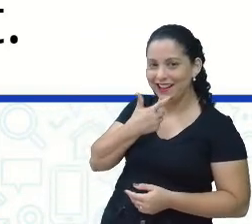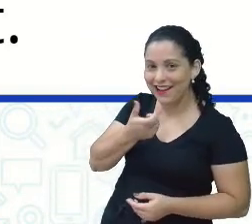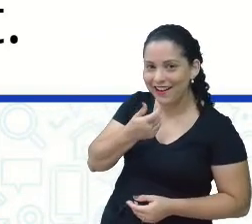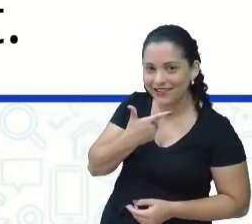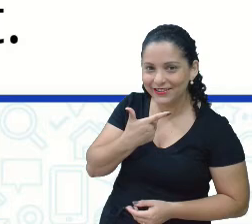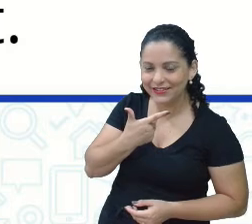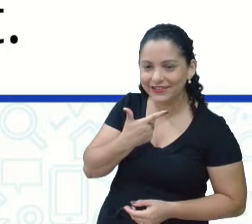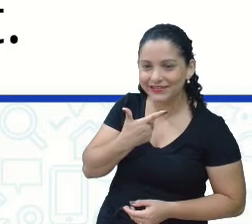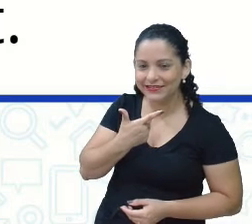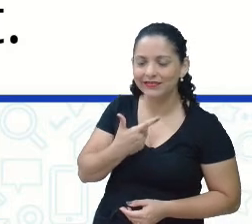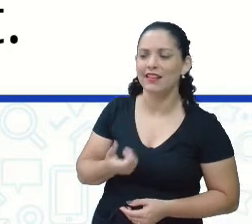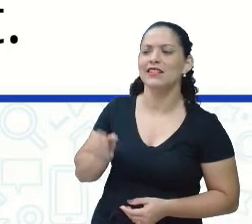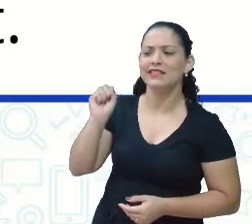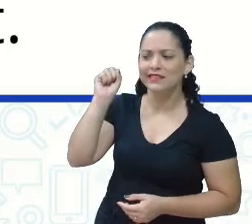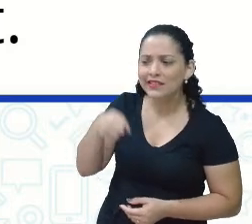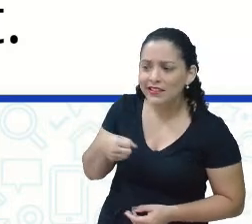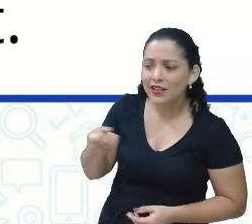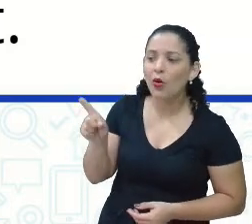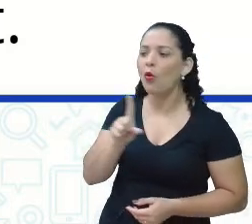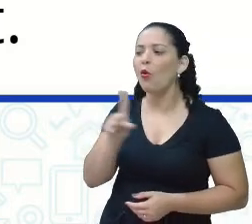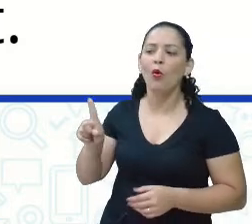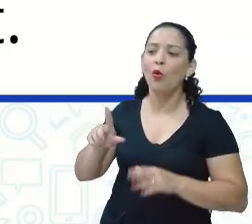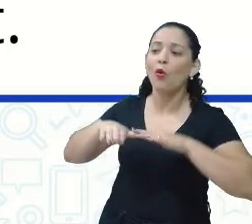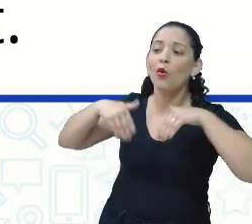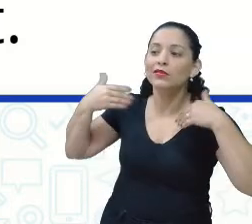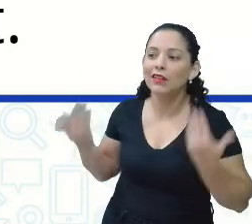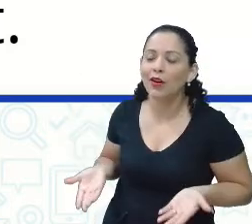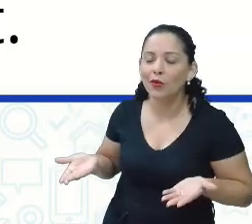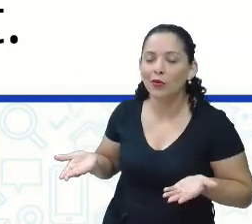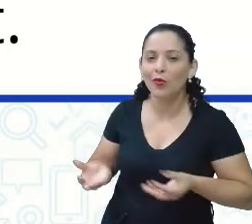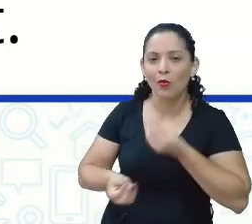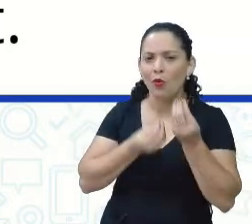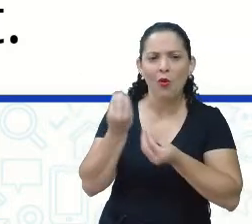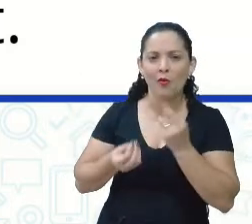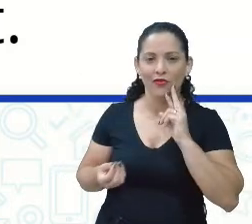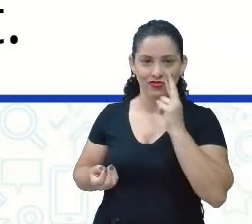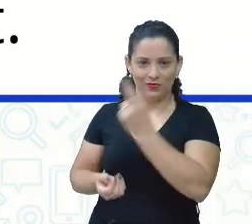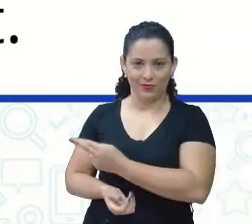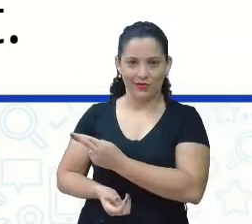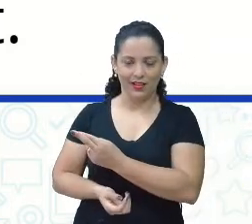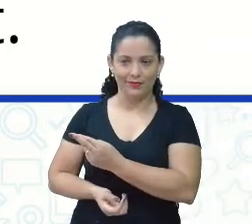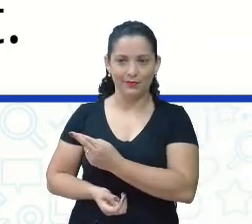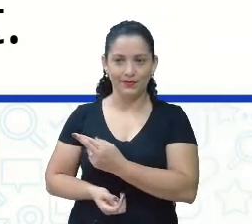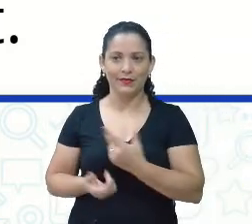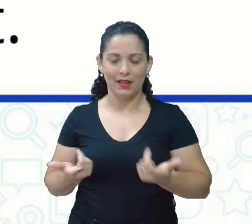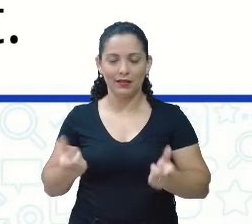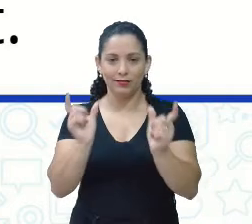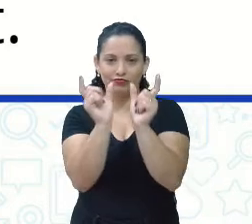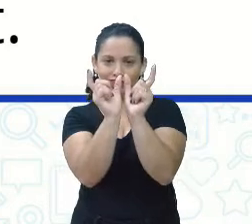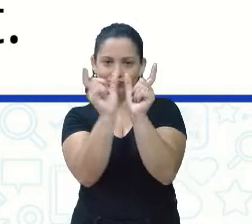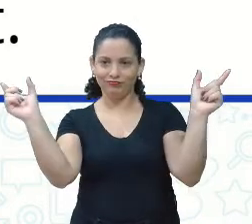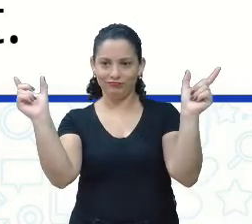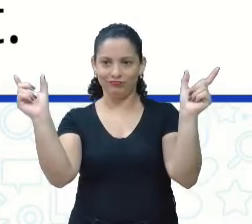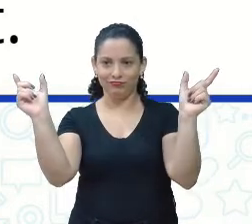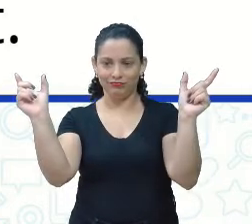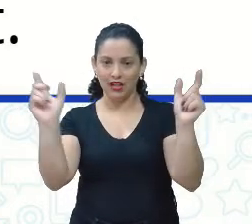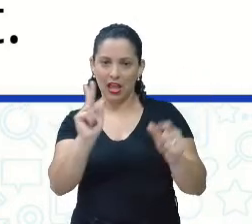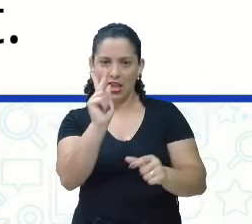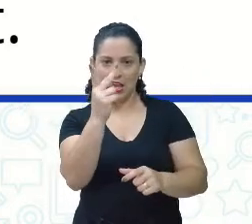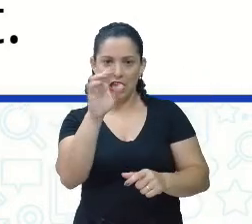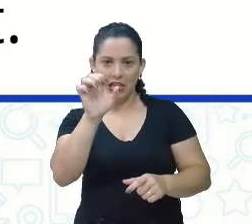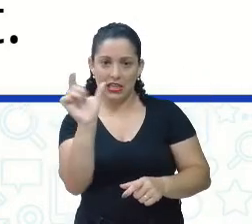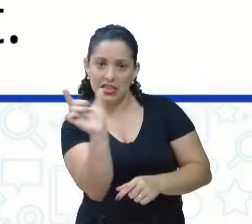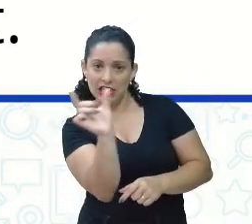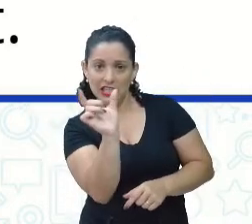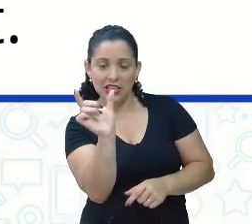direitinho. É ou não é? É ou não é? E que forma eu responderia? Primeiro eu tenho o he aqui e eu preciso, entre as